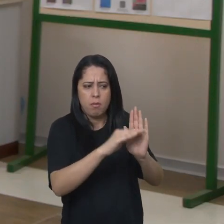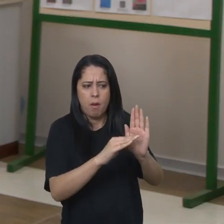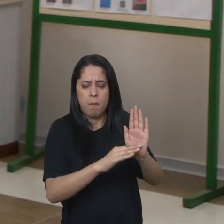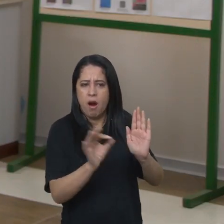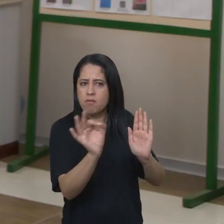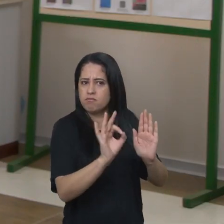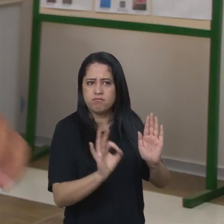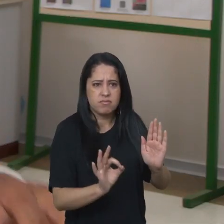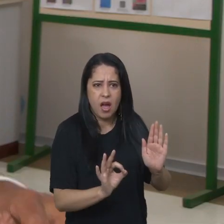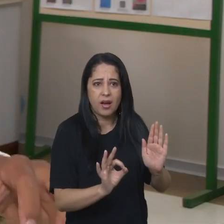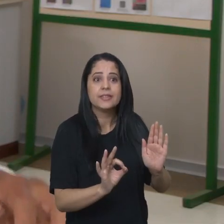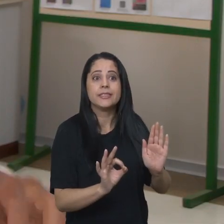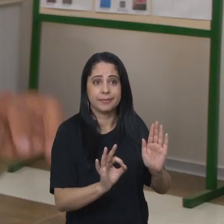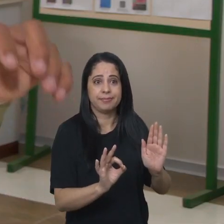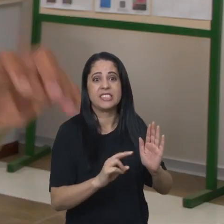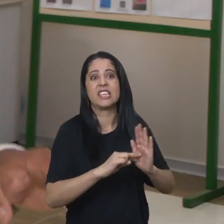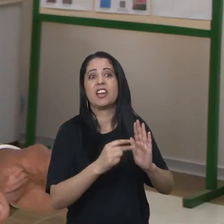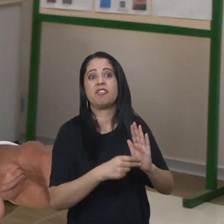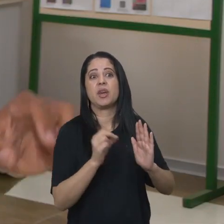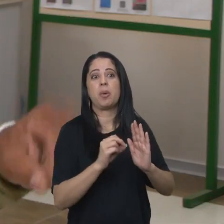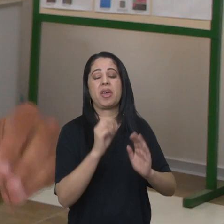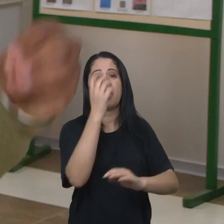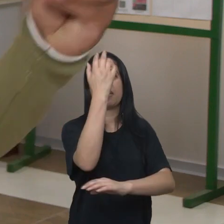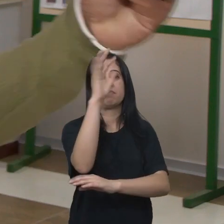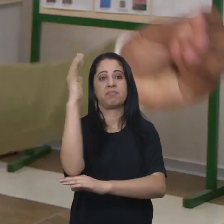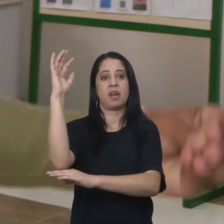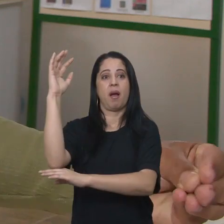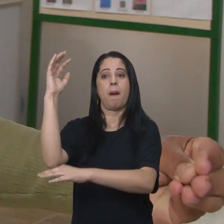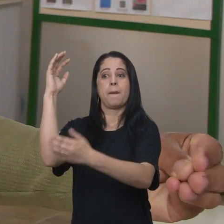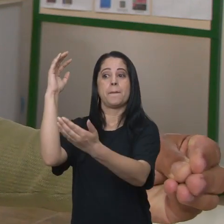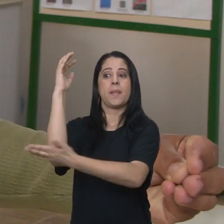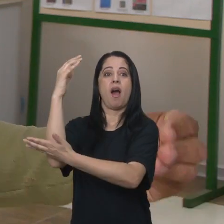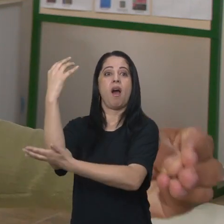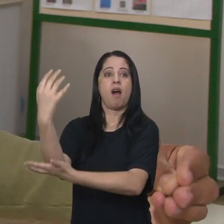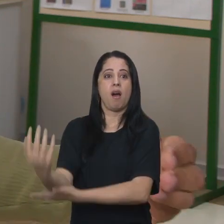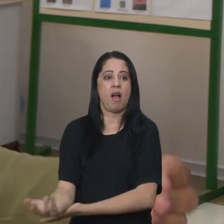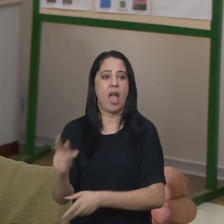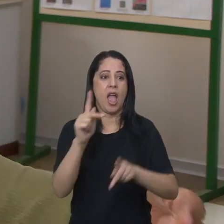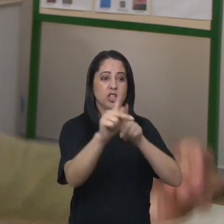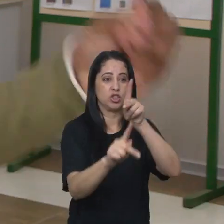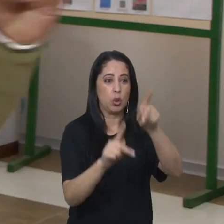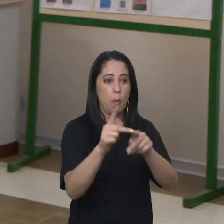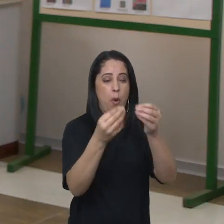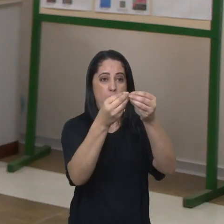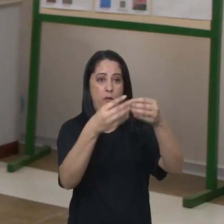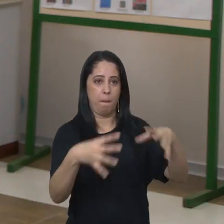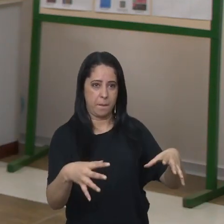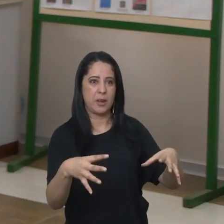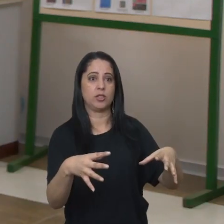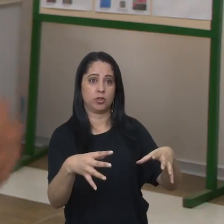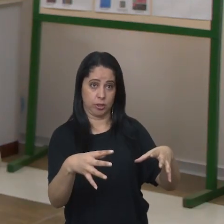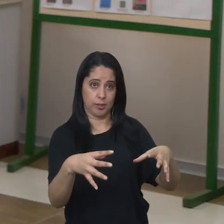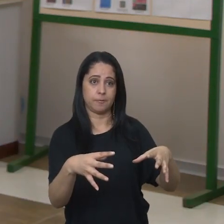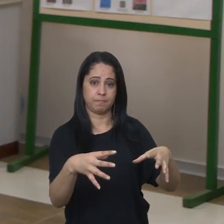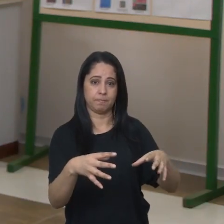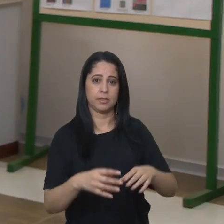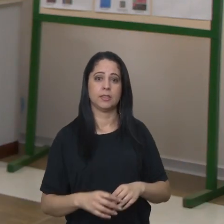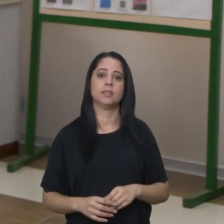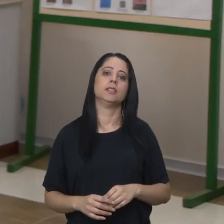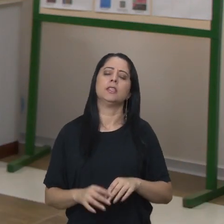e não há ordenamento territorial, a tendência é que haja problemas para a população,